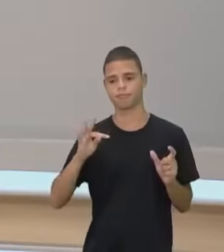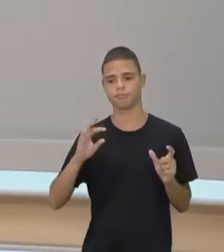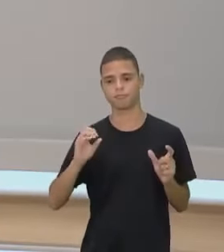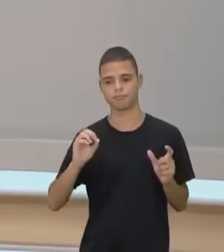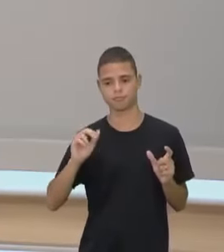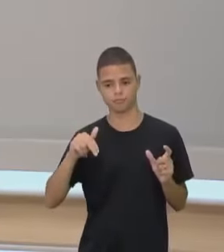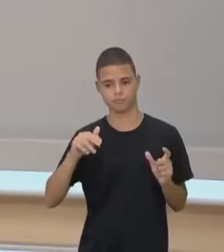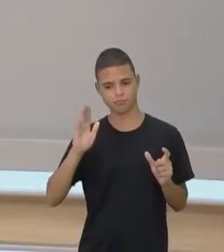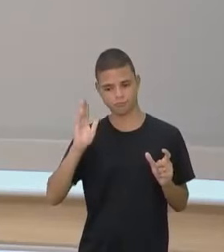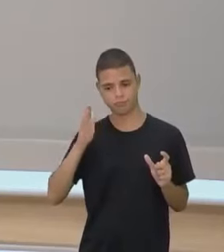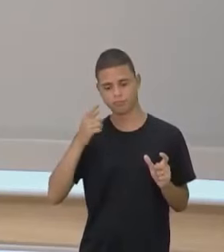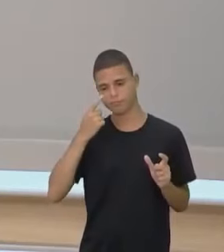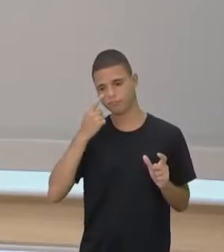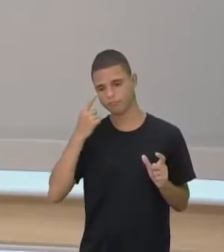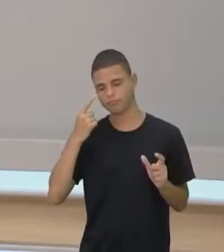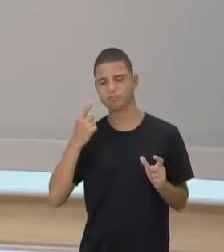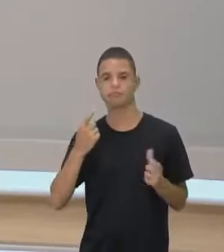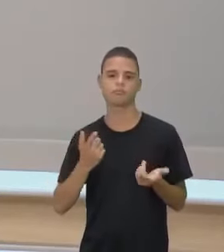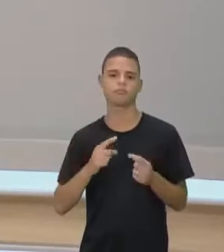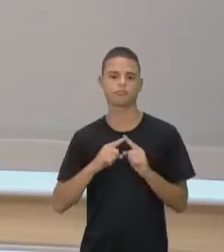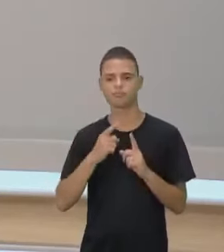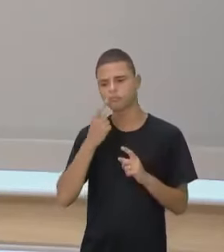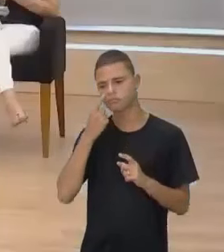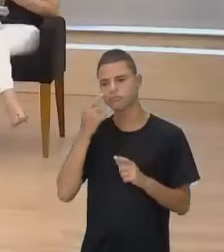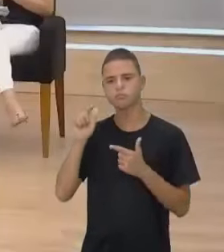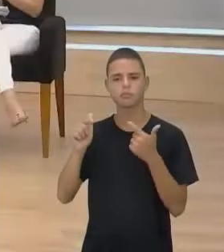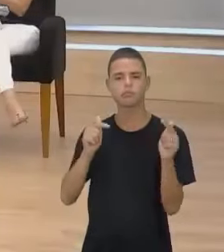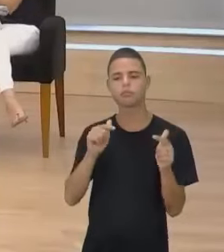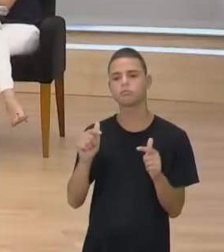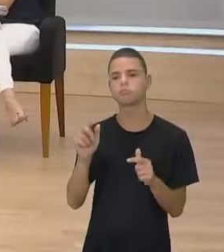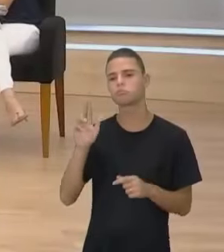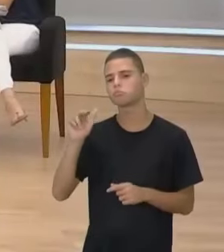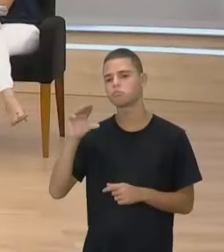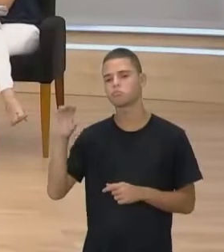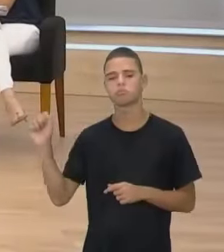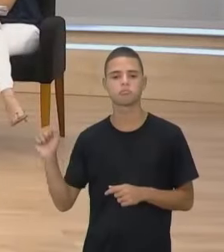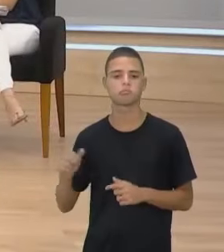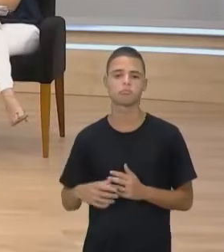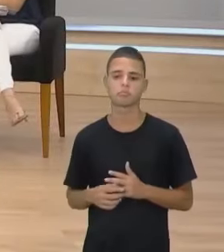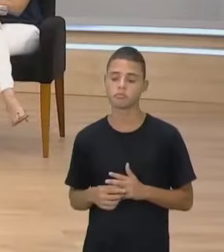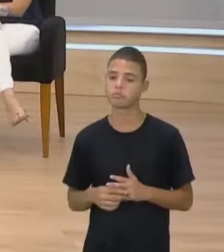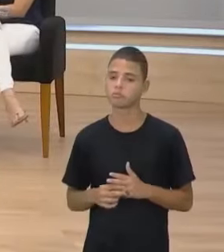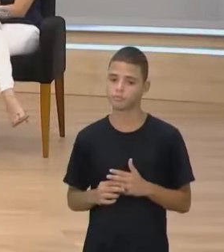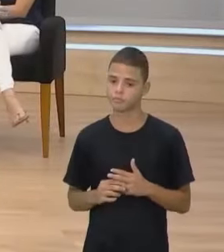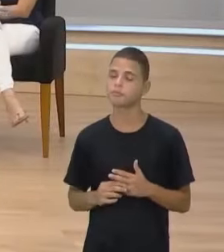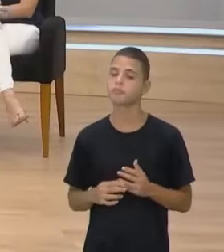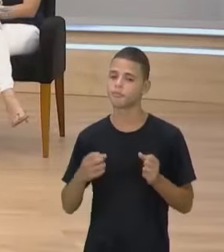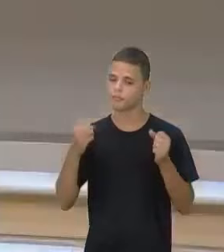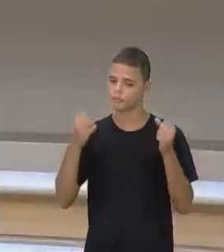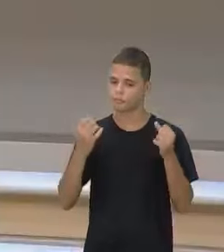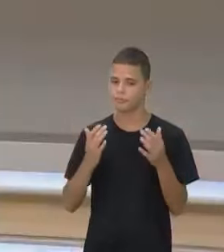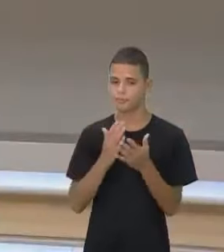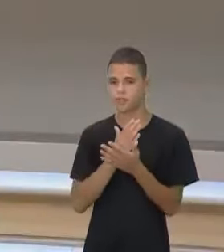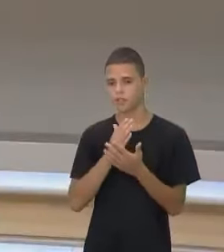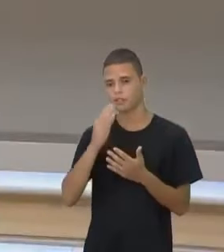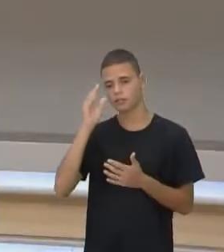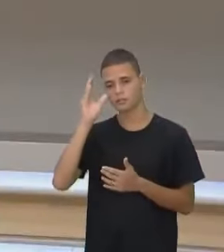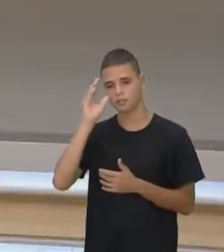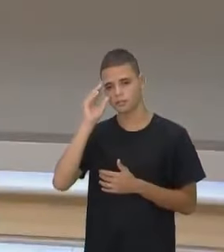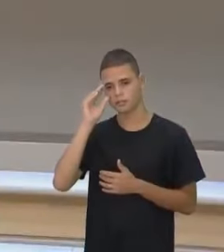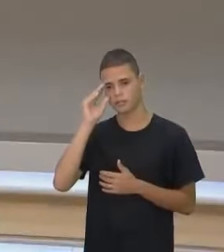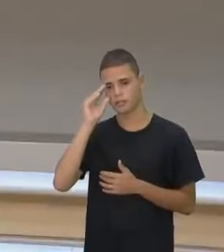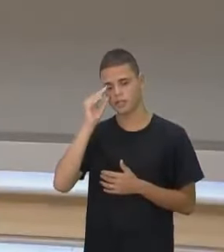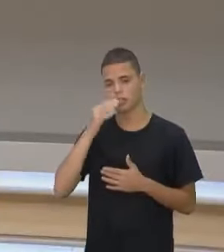dos rios voadores, mas outras pessoas não responderam. Muito bom. Pessoal, trazer então um pouquinho, né, de curiosidade para vocês.